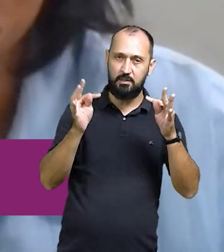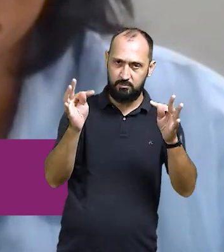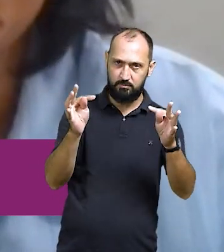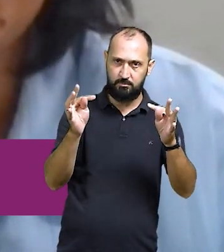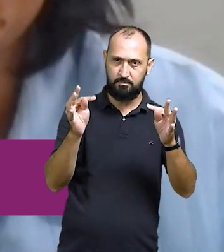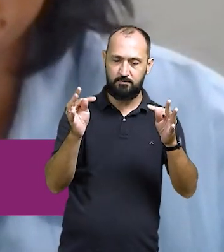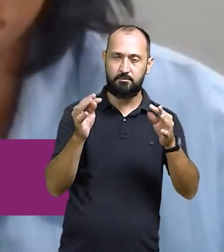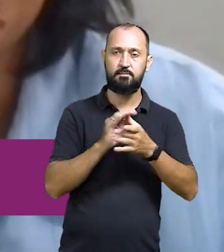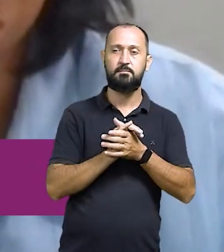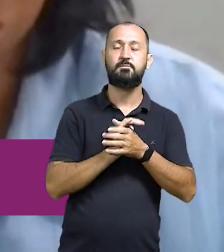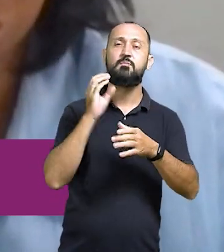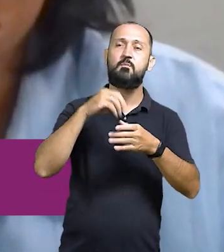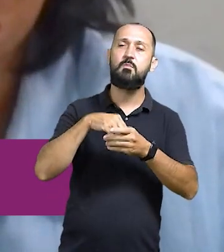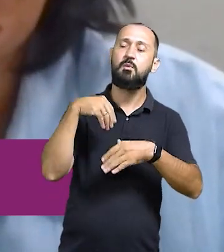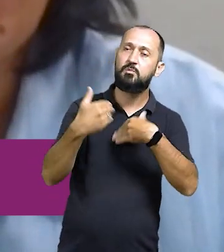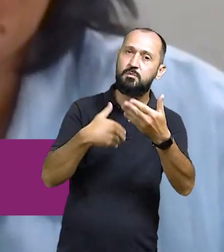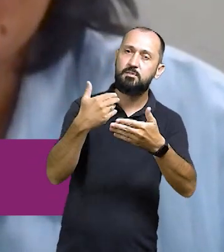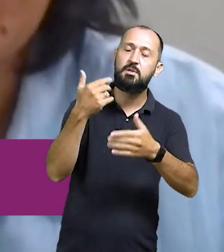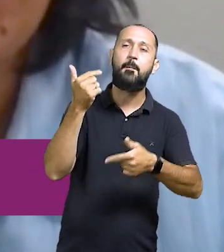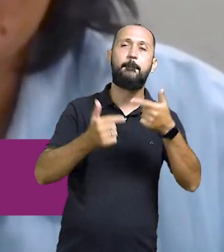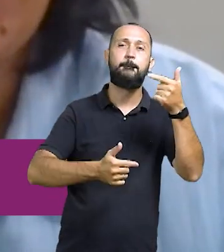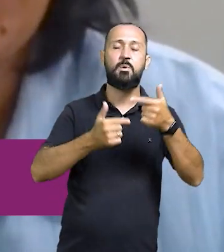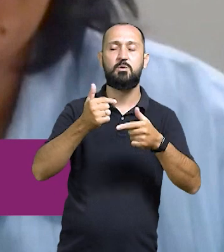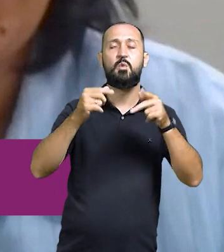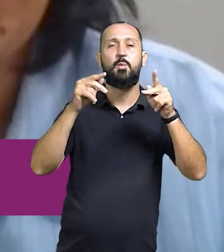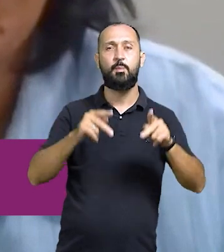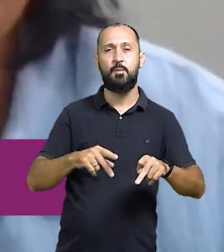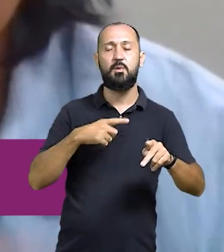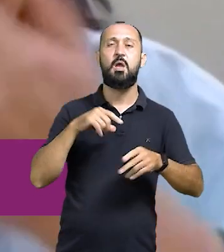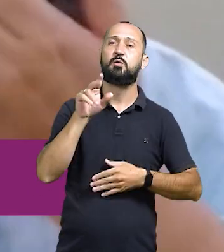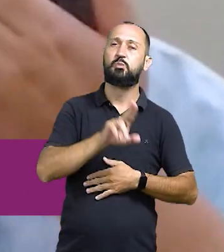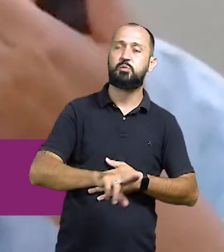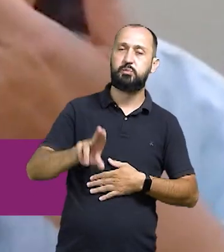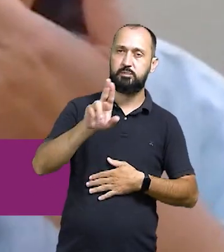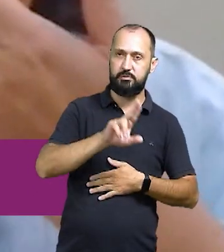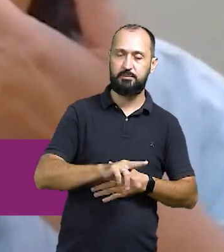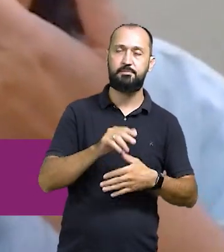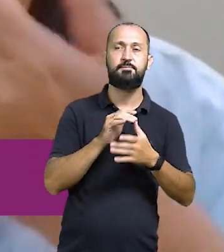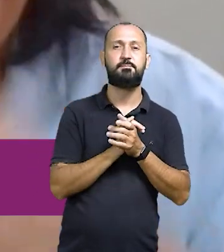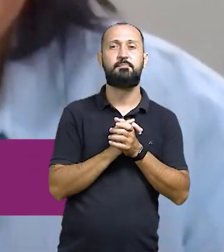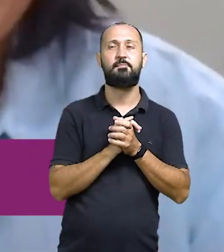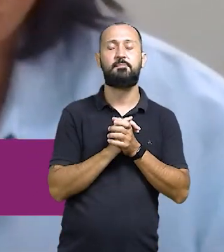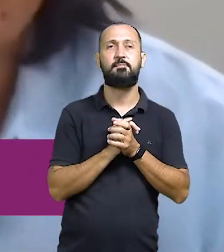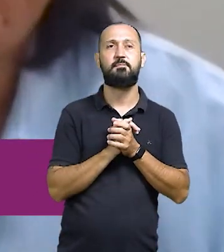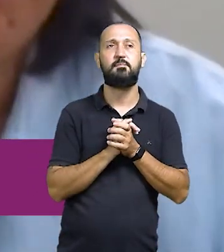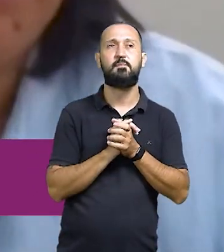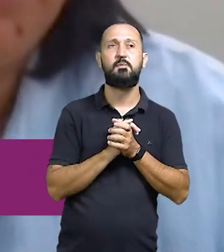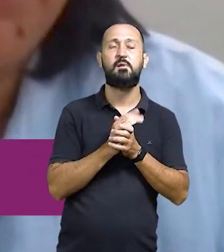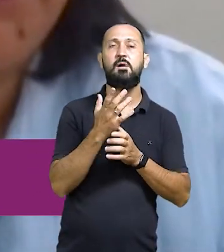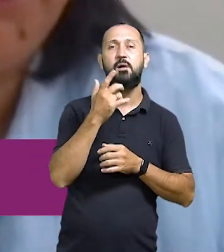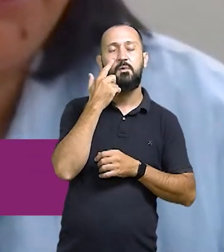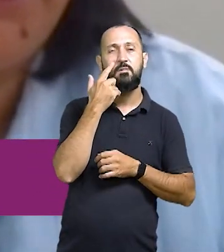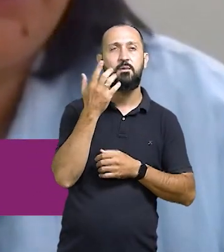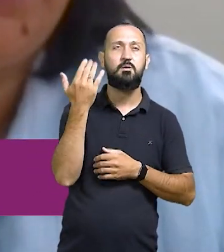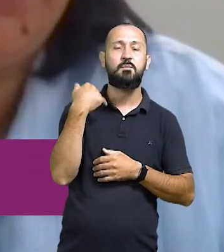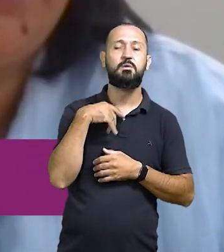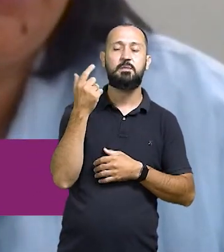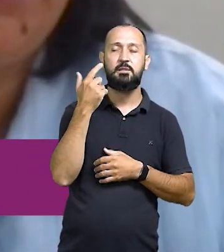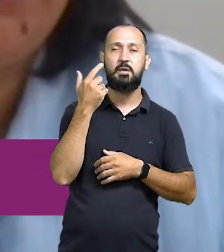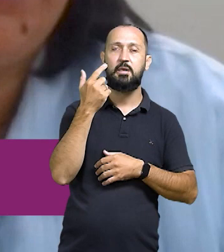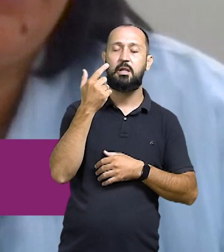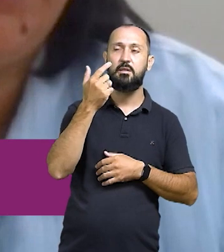que lutar para ser vigilante. É muito difícil, né? É muito cansativo, às vezes, essa luta, esse trabalho, mas ele é necessário. Enquanto tiver uma mulher